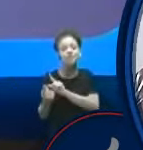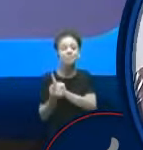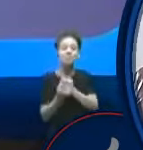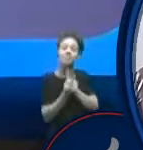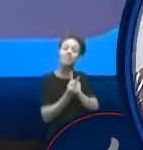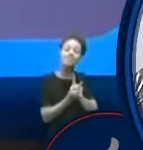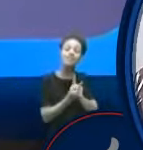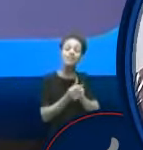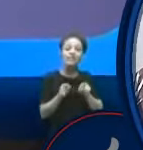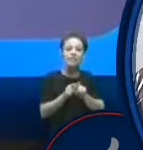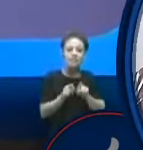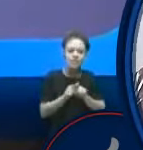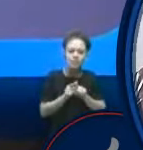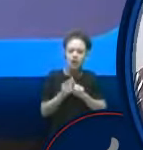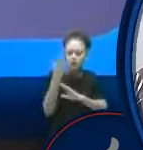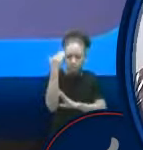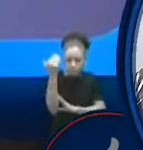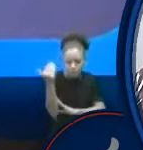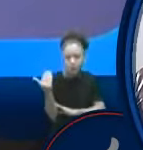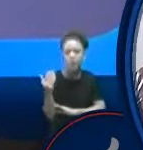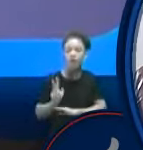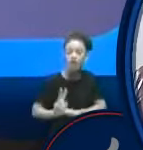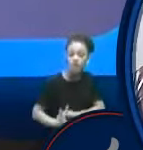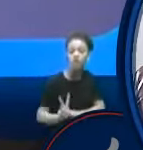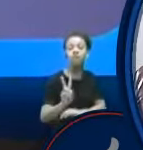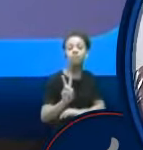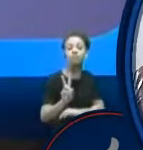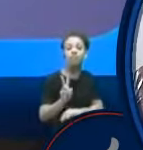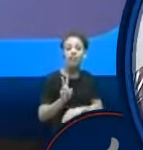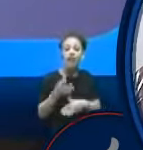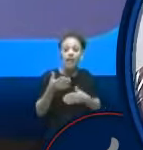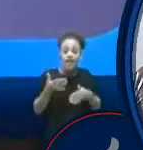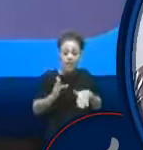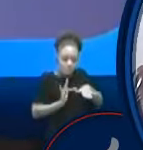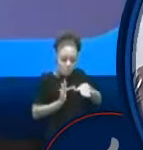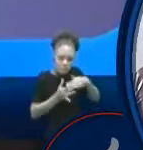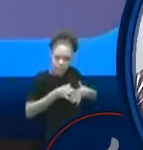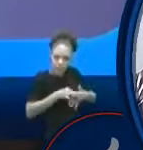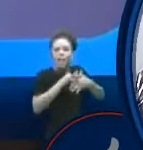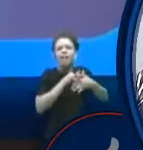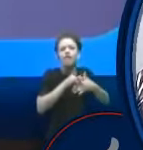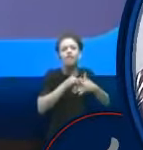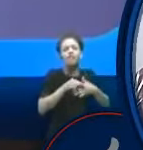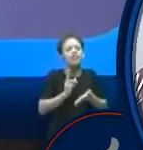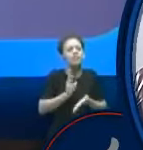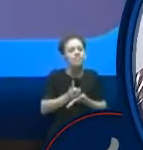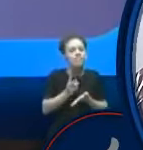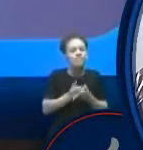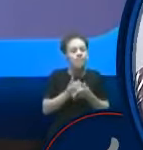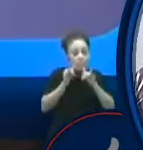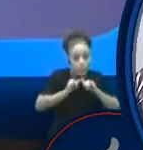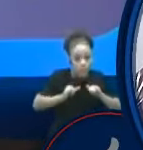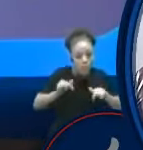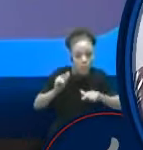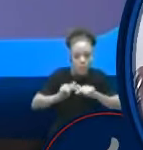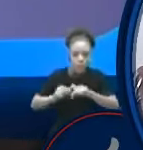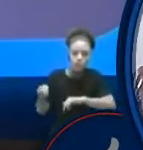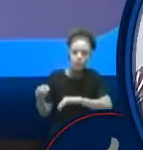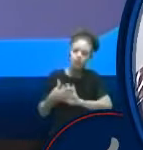clientes, extremamente reconhecida e valorizada. Olha lá, vai falar da pioneira nas redes sociais e que sempre transmitiu